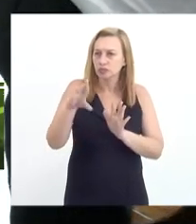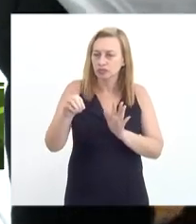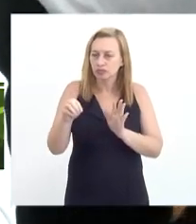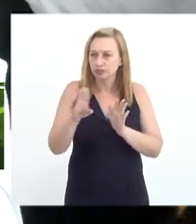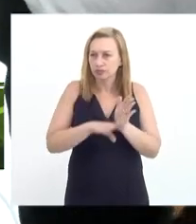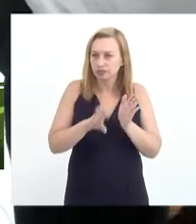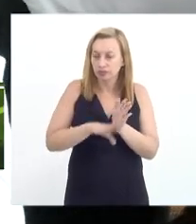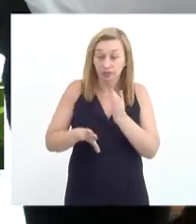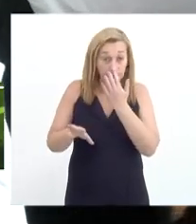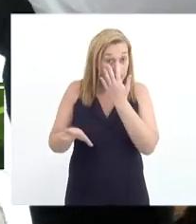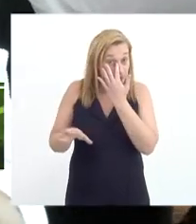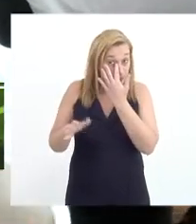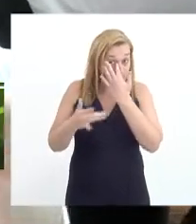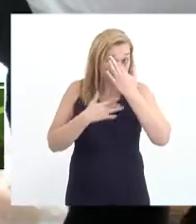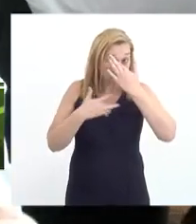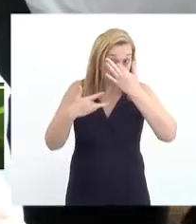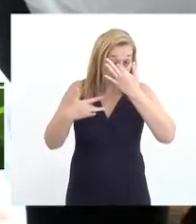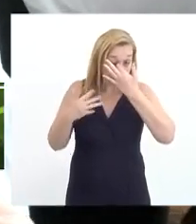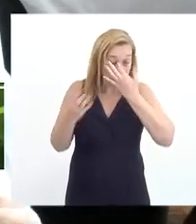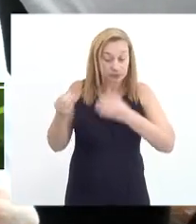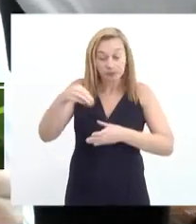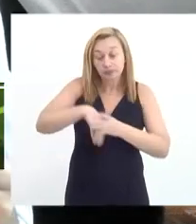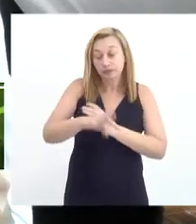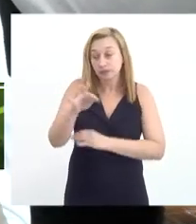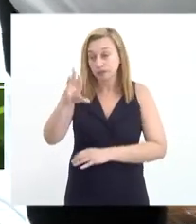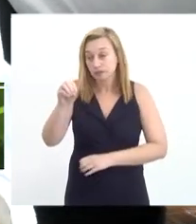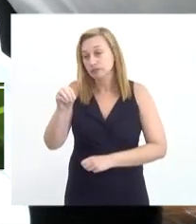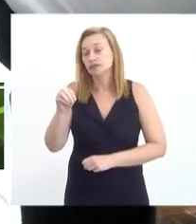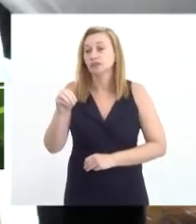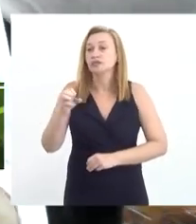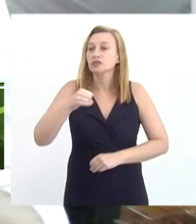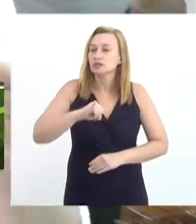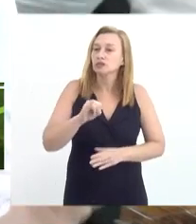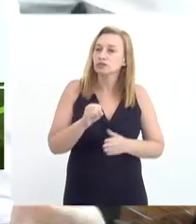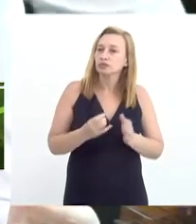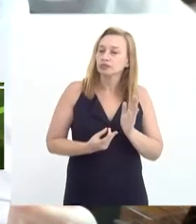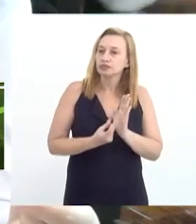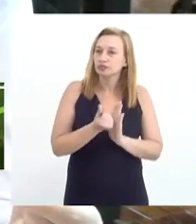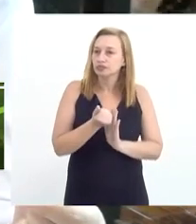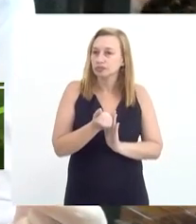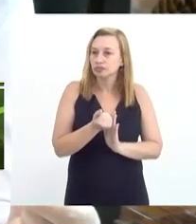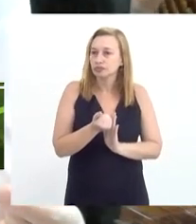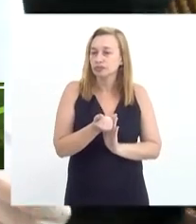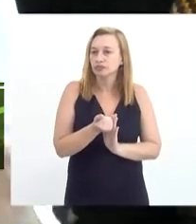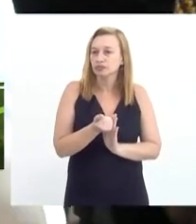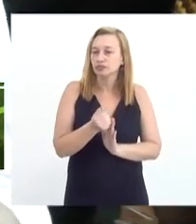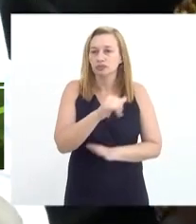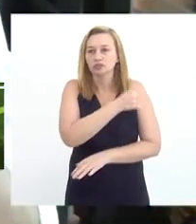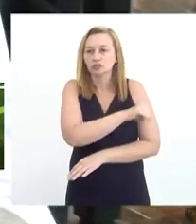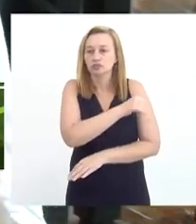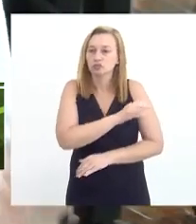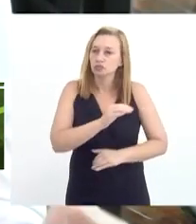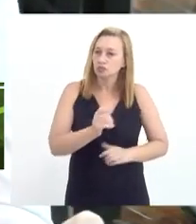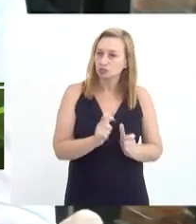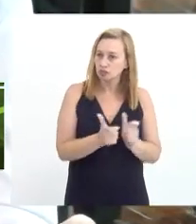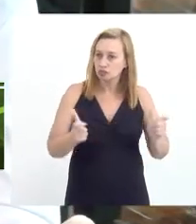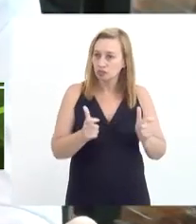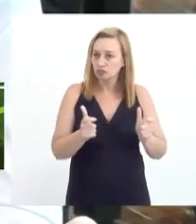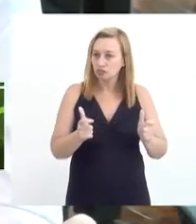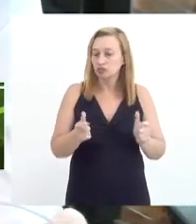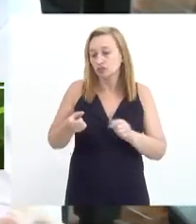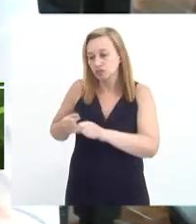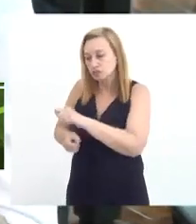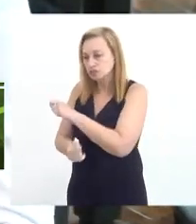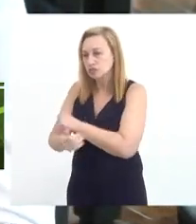Os gastos Com saúde Dentro do teto Ou seja Se o orçamento Do Rio crescer O investimento Em saúde Cresce